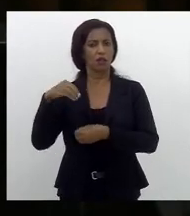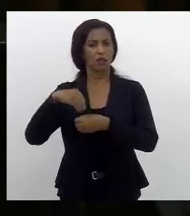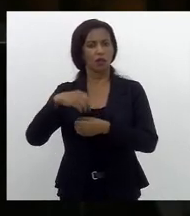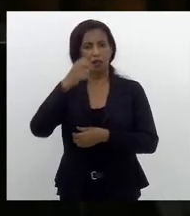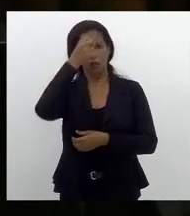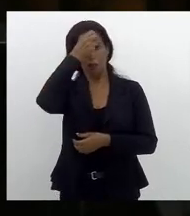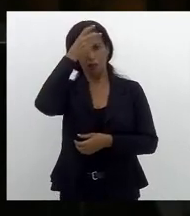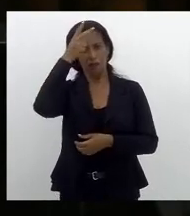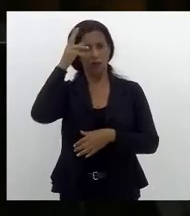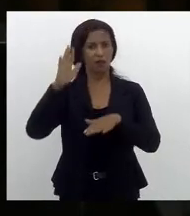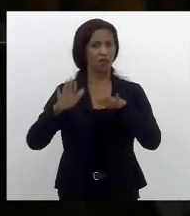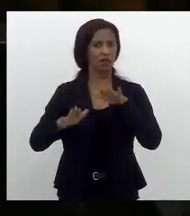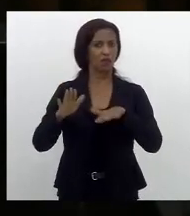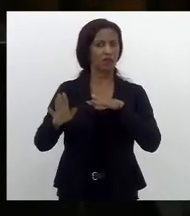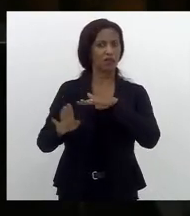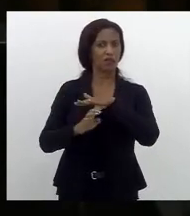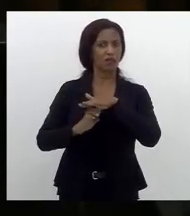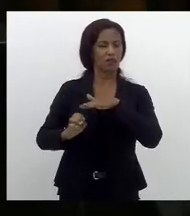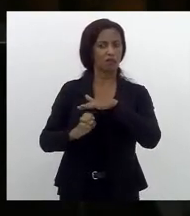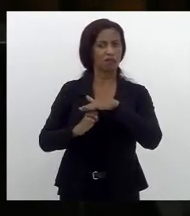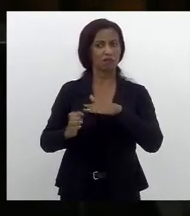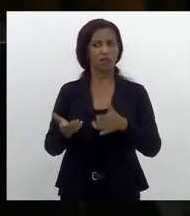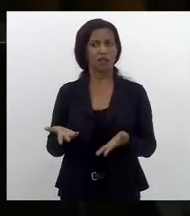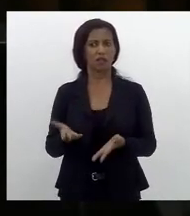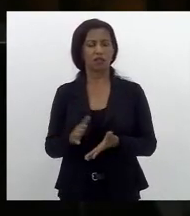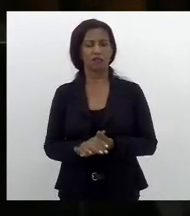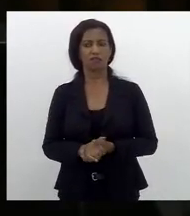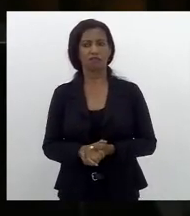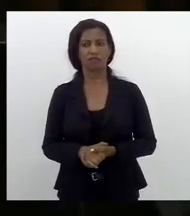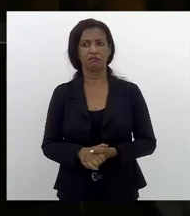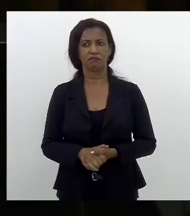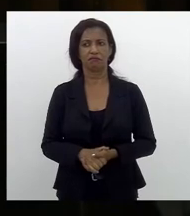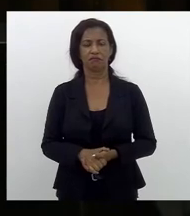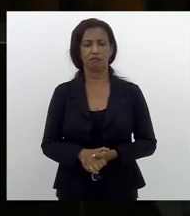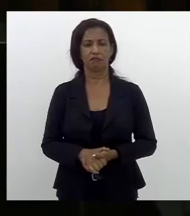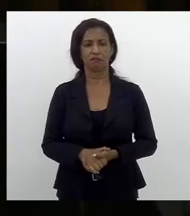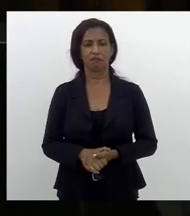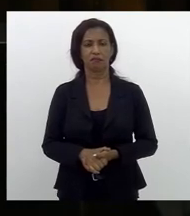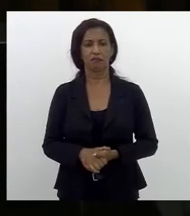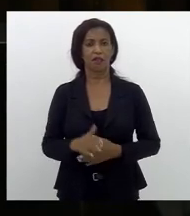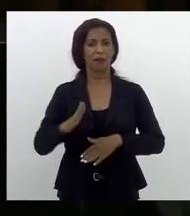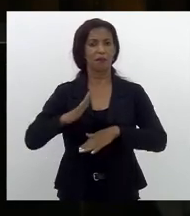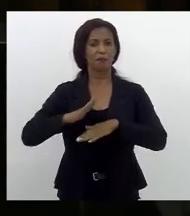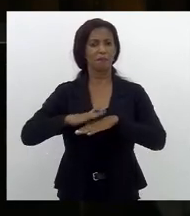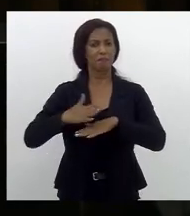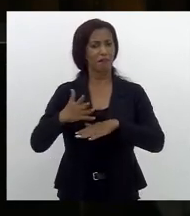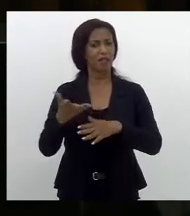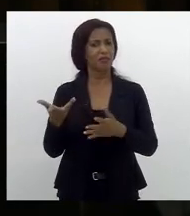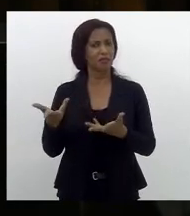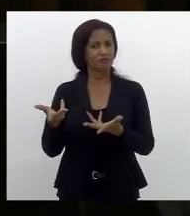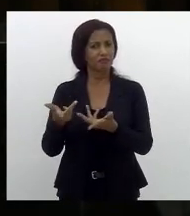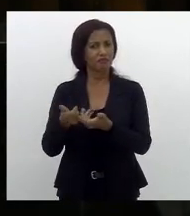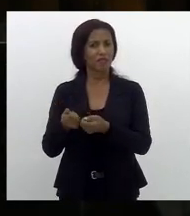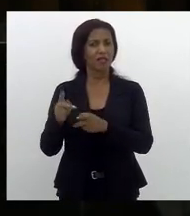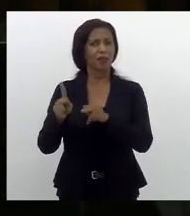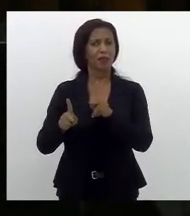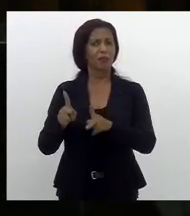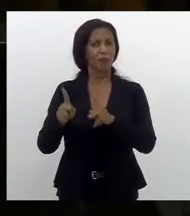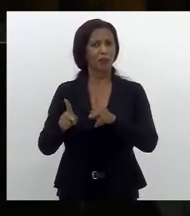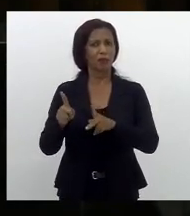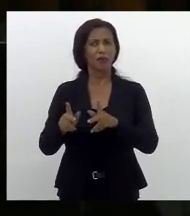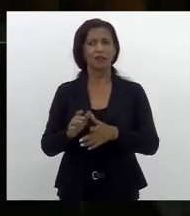Rio de Janeiro. Talvez essa empresa ela seja assim, a empresa mais querida da população